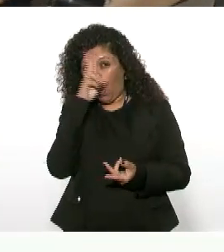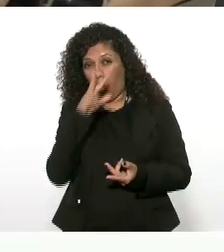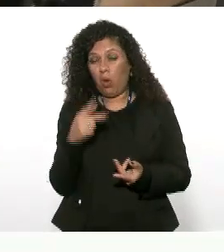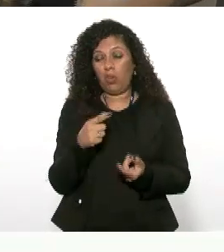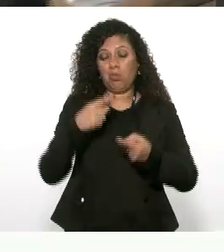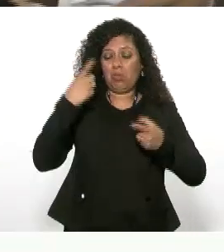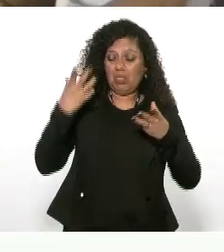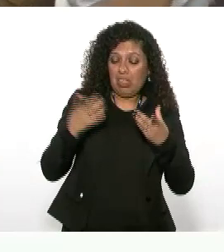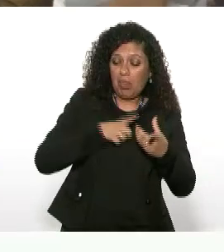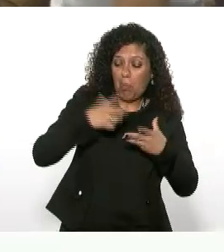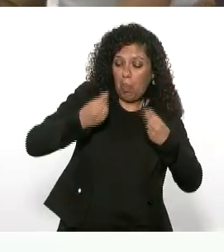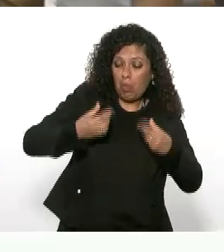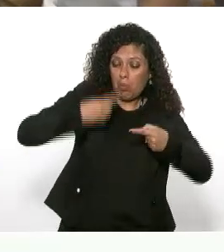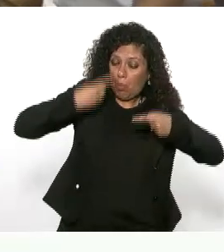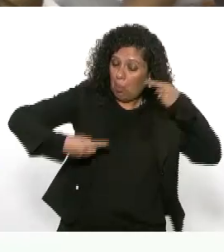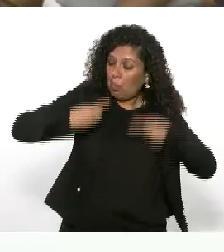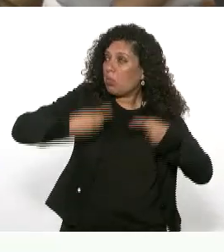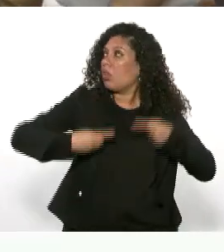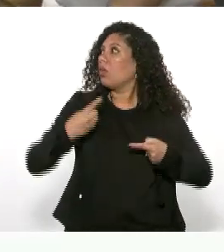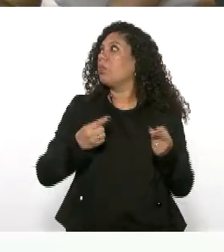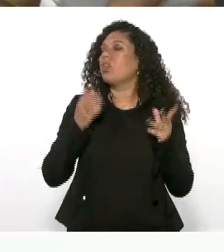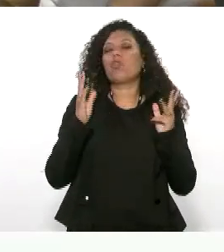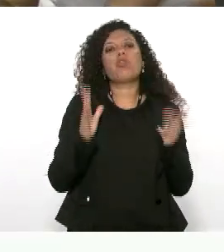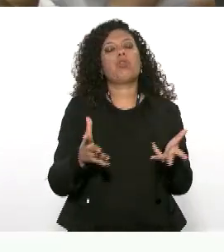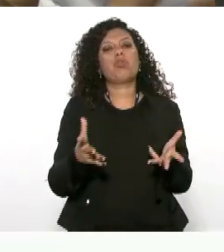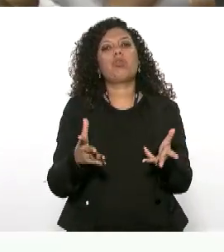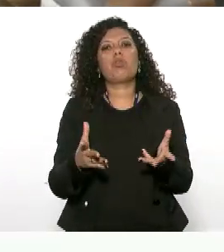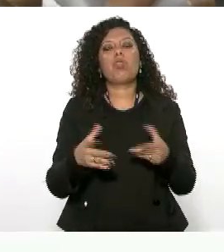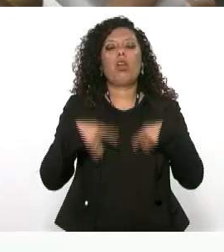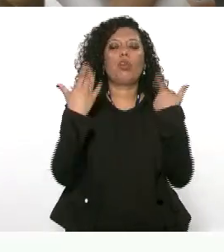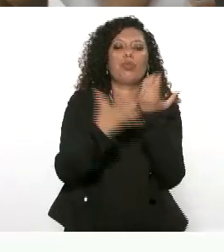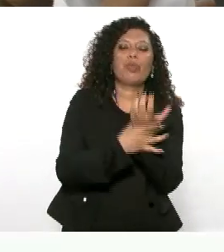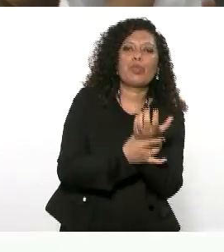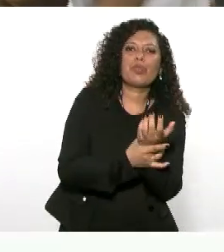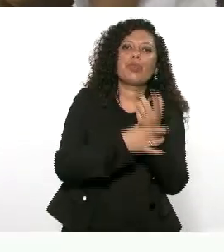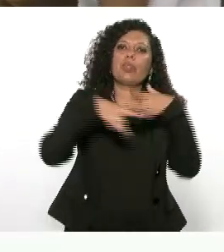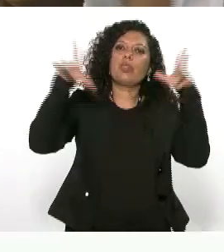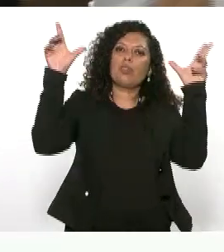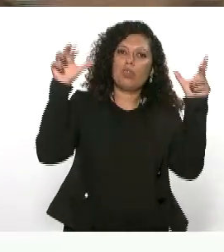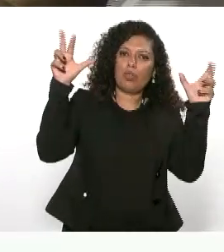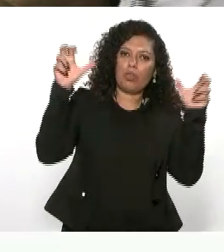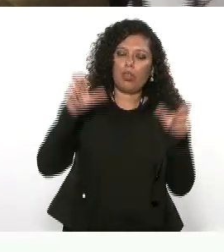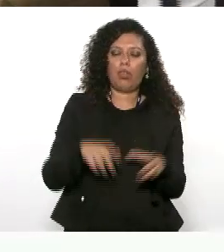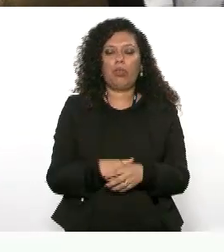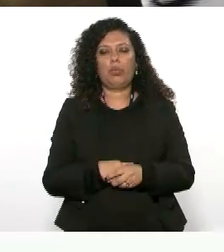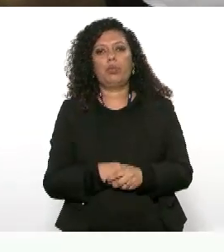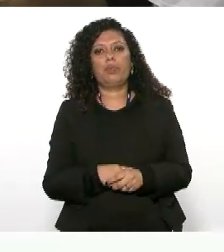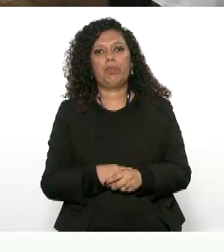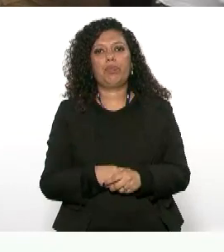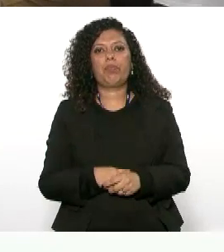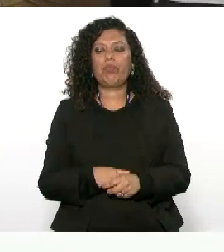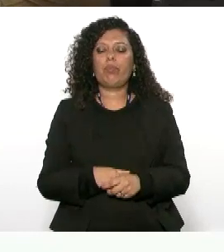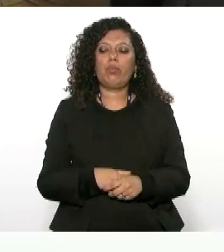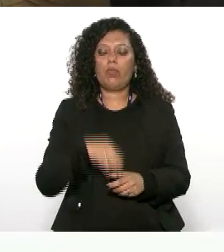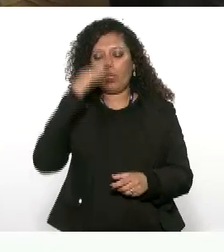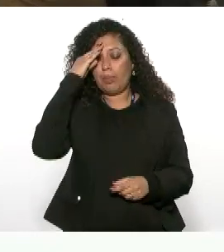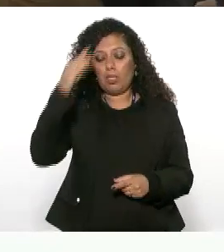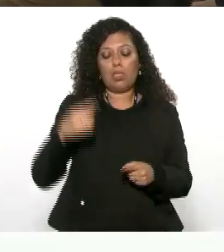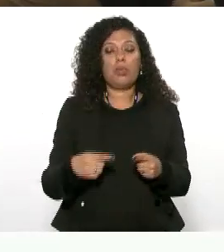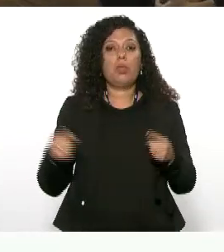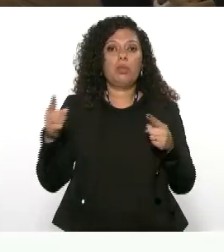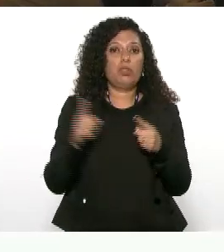muito debate já nesse sentido na área de segurança pública, notadamente no que diz respeito